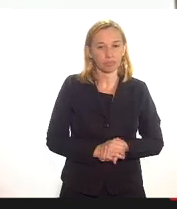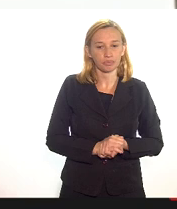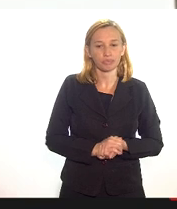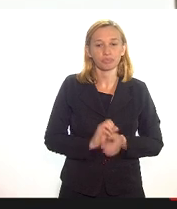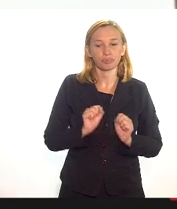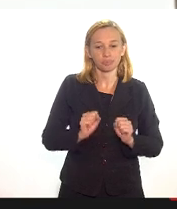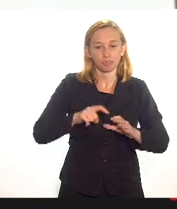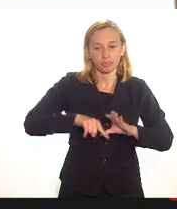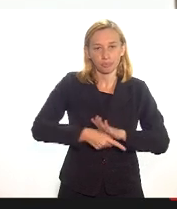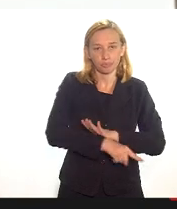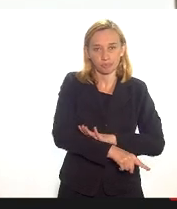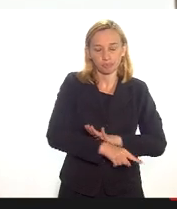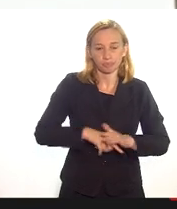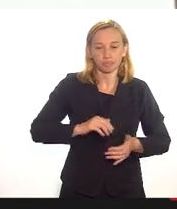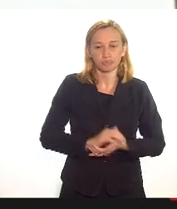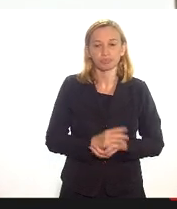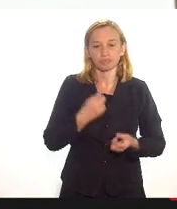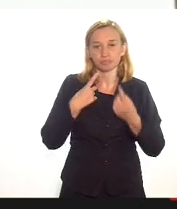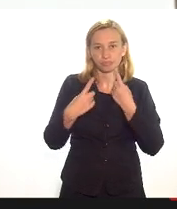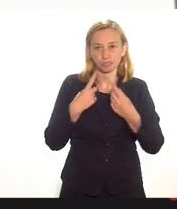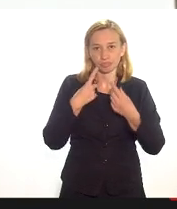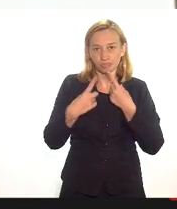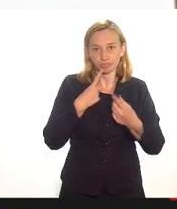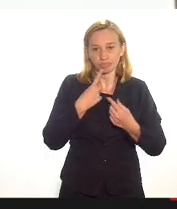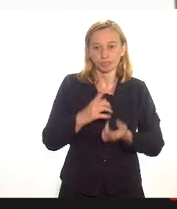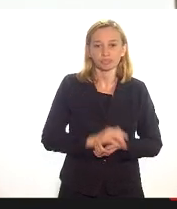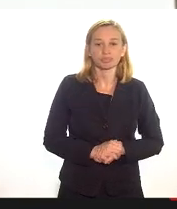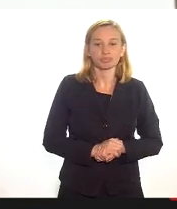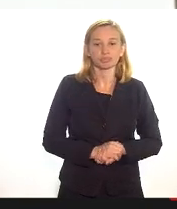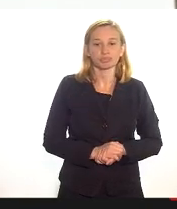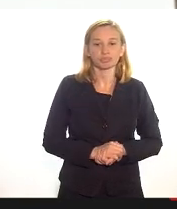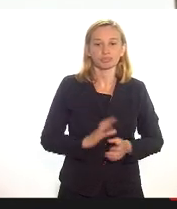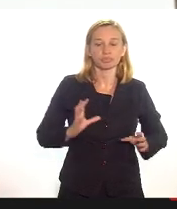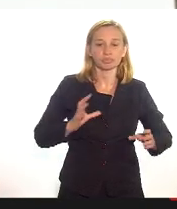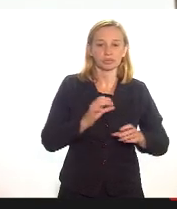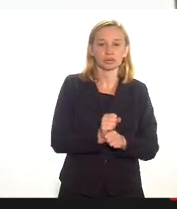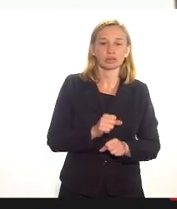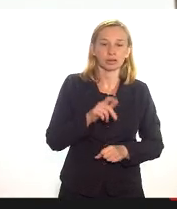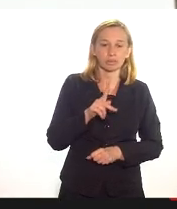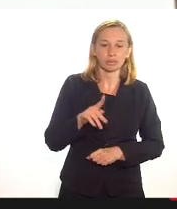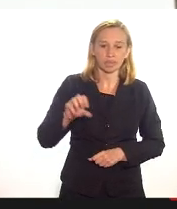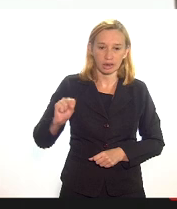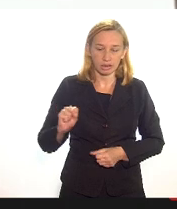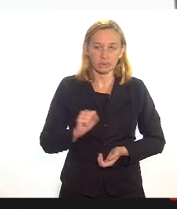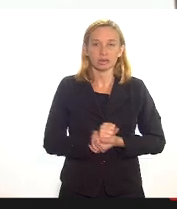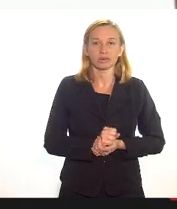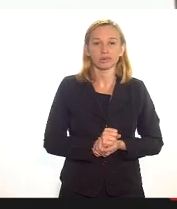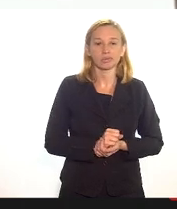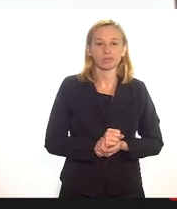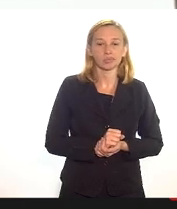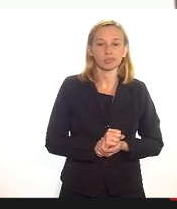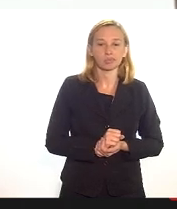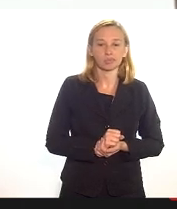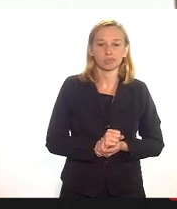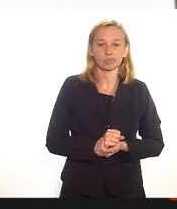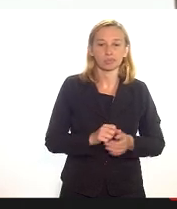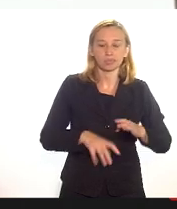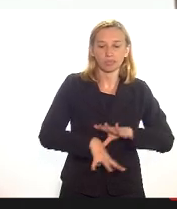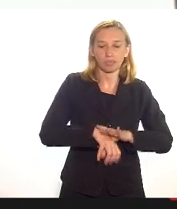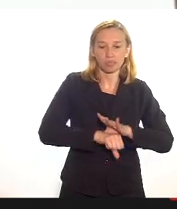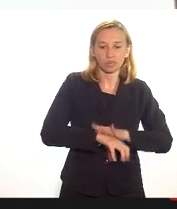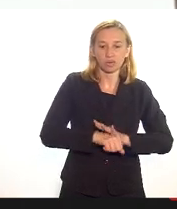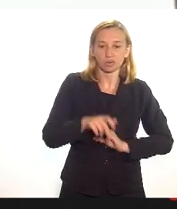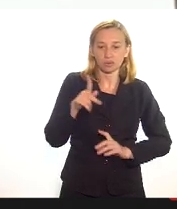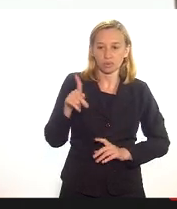gente aprofundasse o debate sobre o cálculo das PEs, sobre a extração do